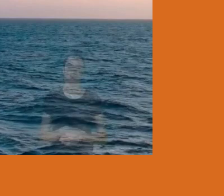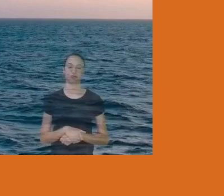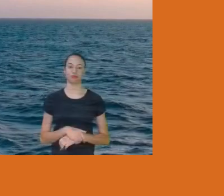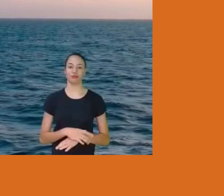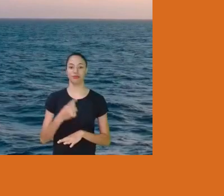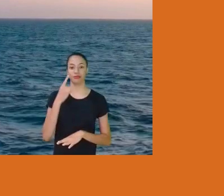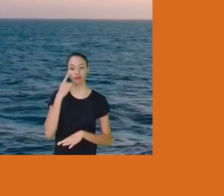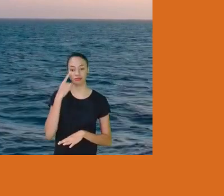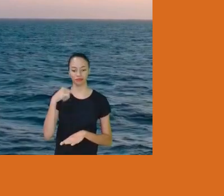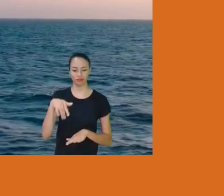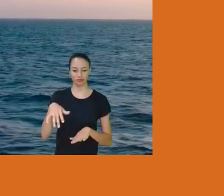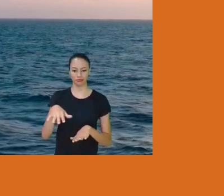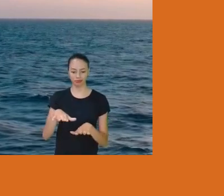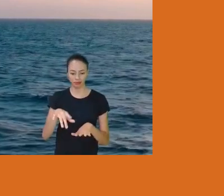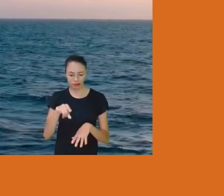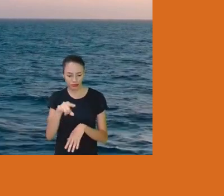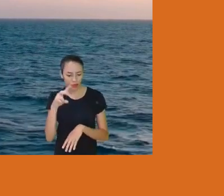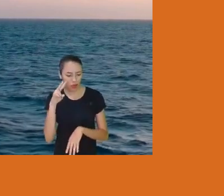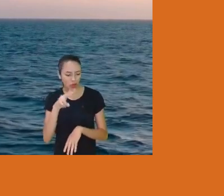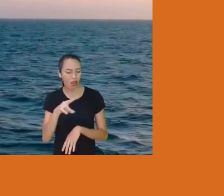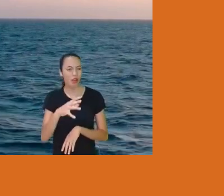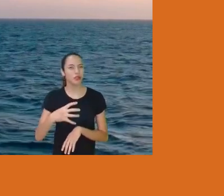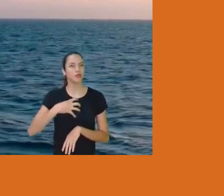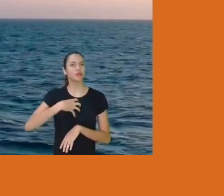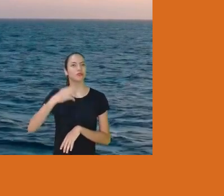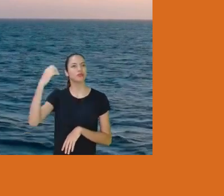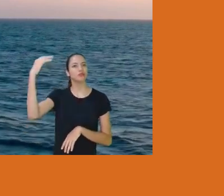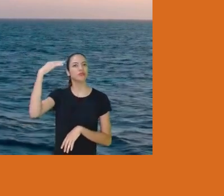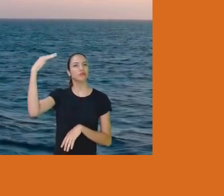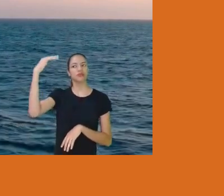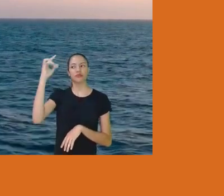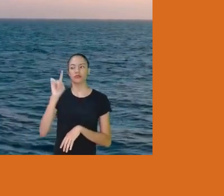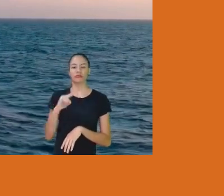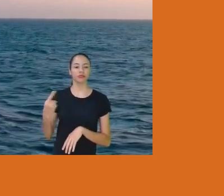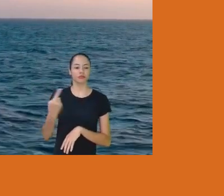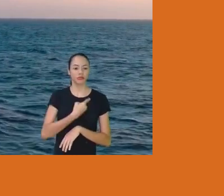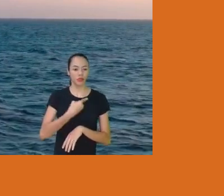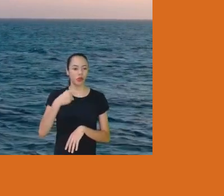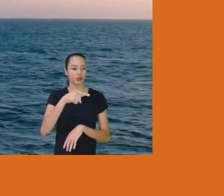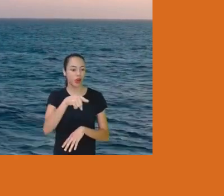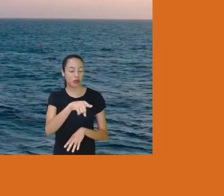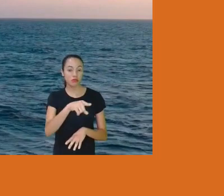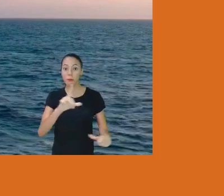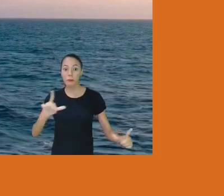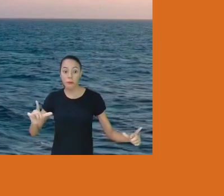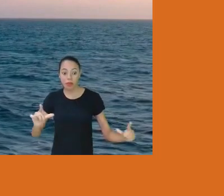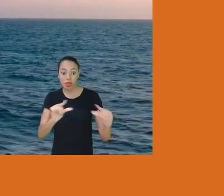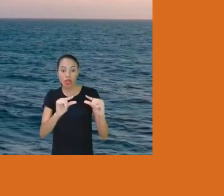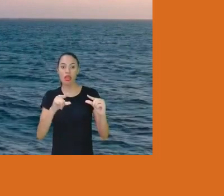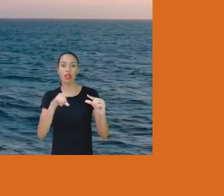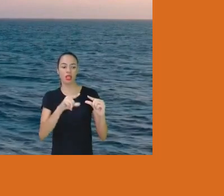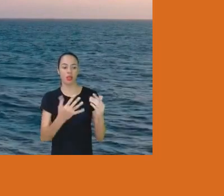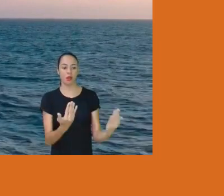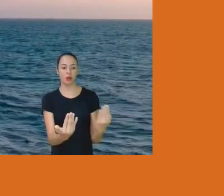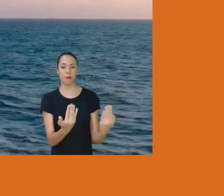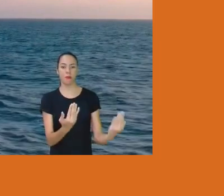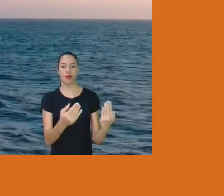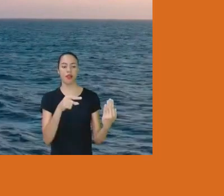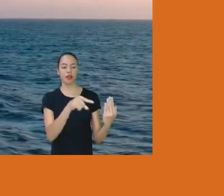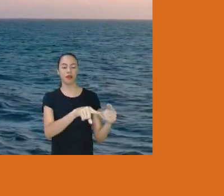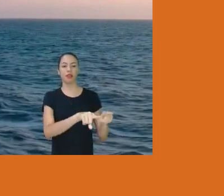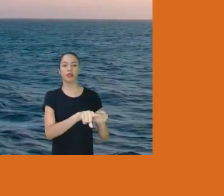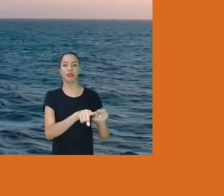Olhar a natureza nos inspira a perceber o quanto somos pequenos diante dela, mas também nos mostra a grandeza